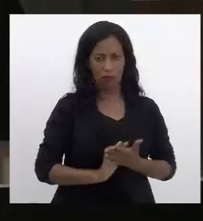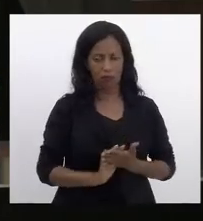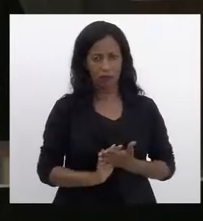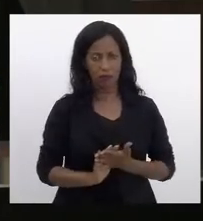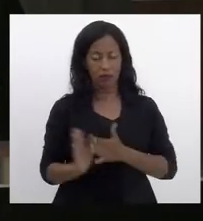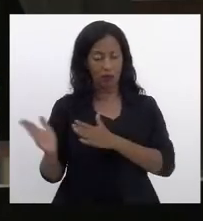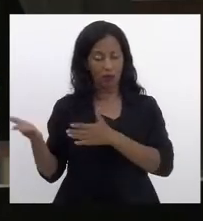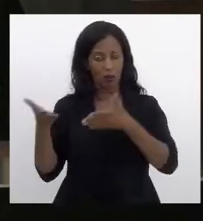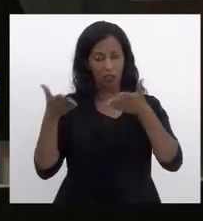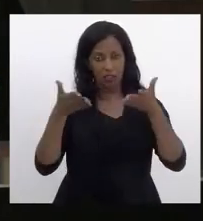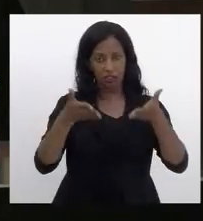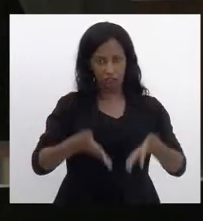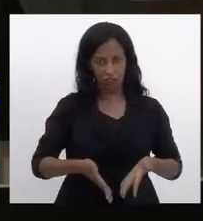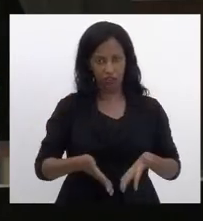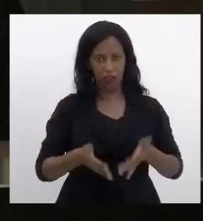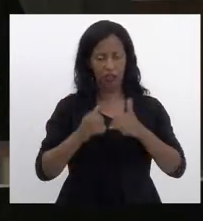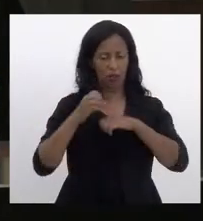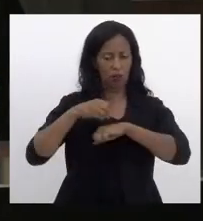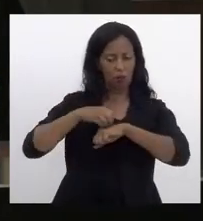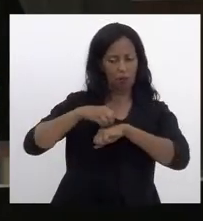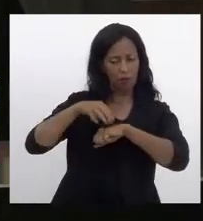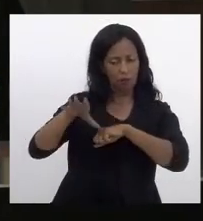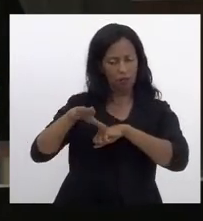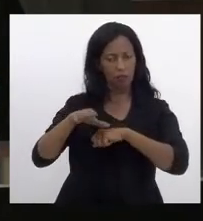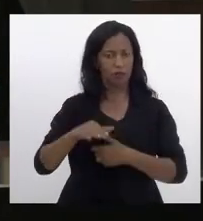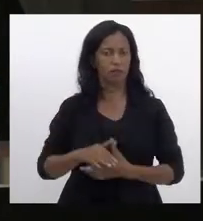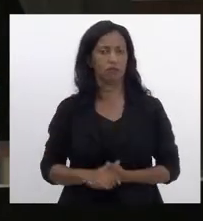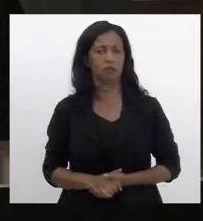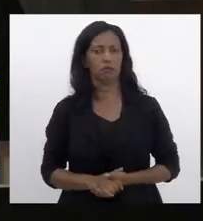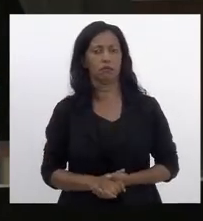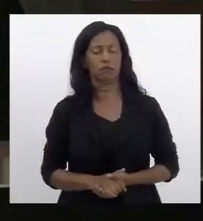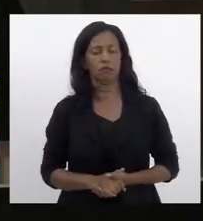que chega uma mensagem